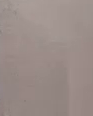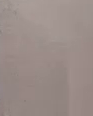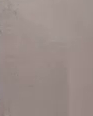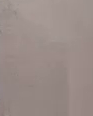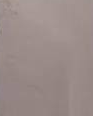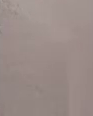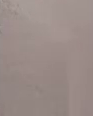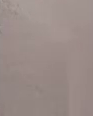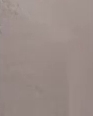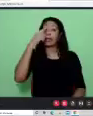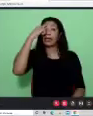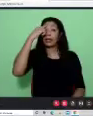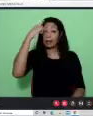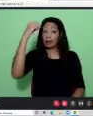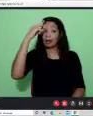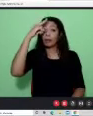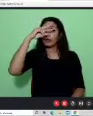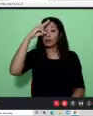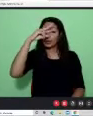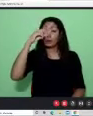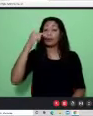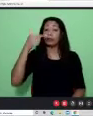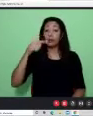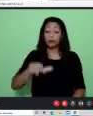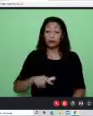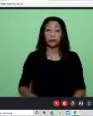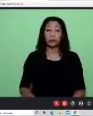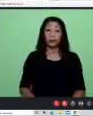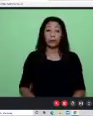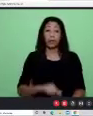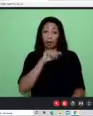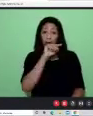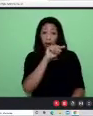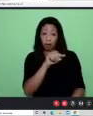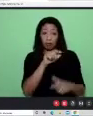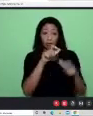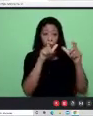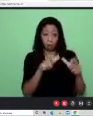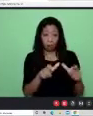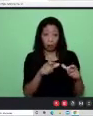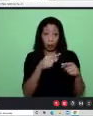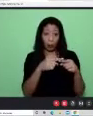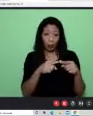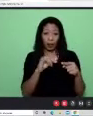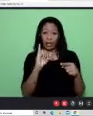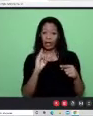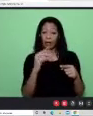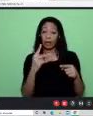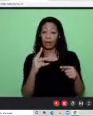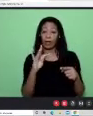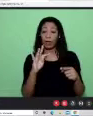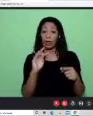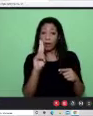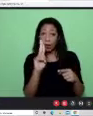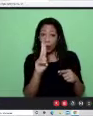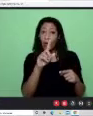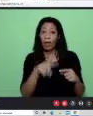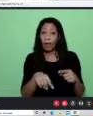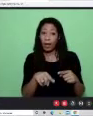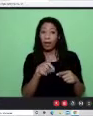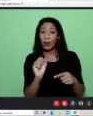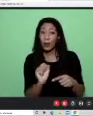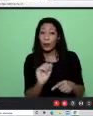Voltando a lembrar, ali, um dos IPTUs mais caros do município de Parnamirim é